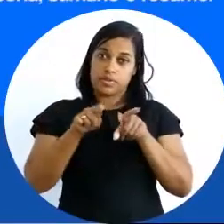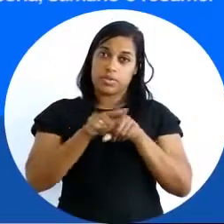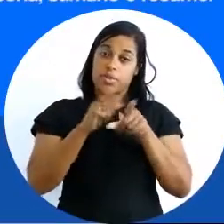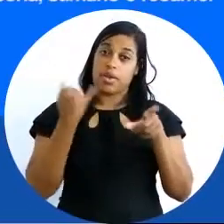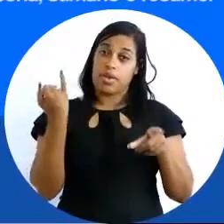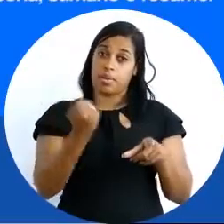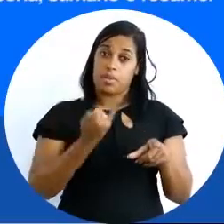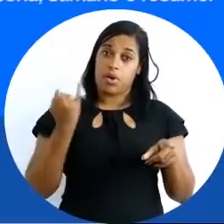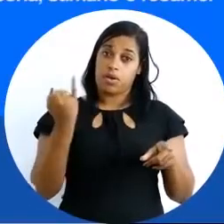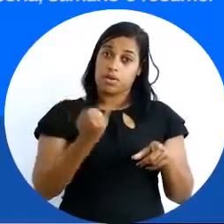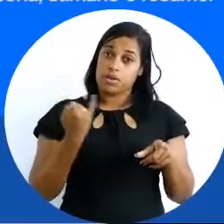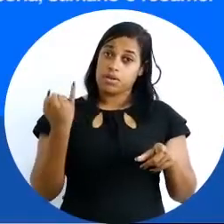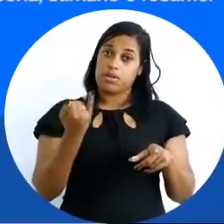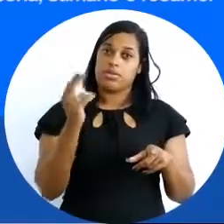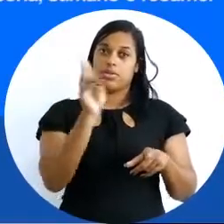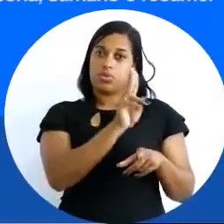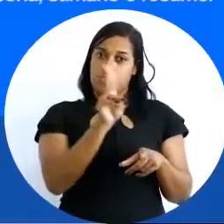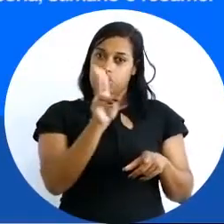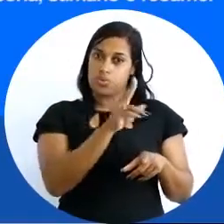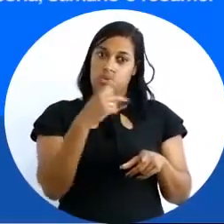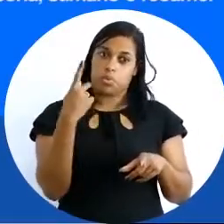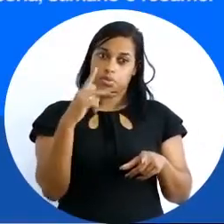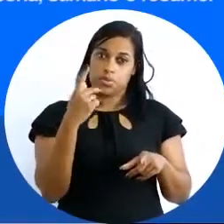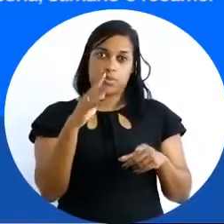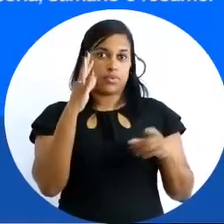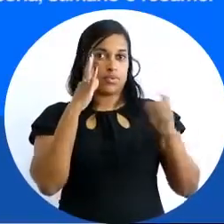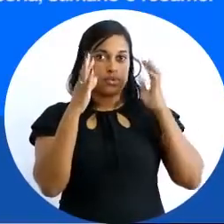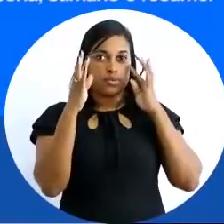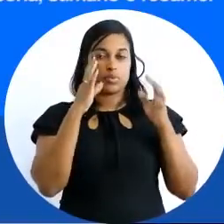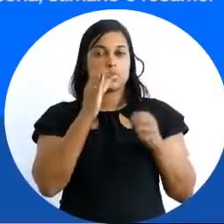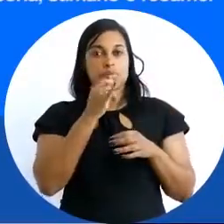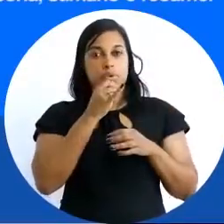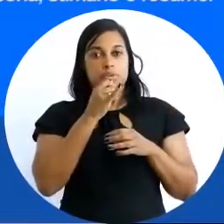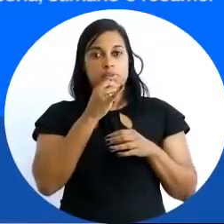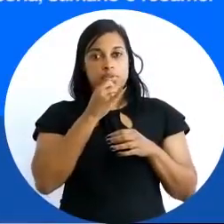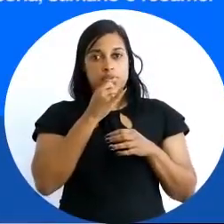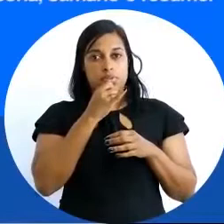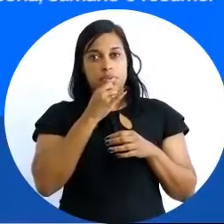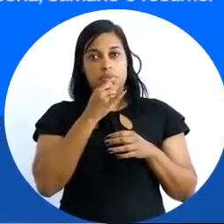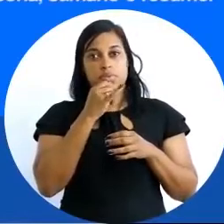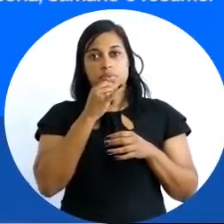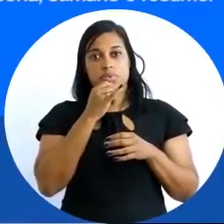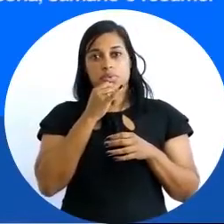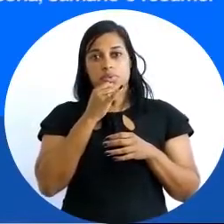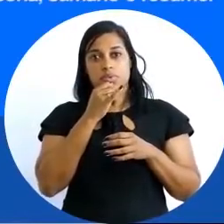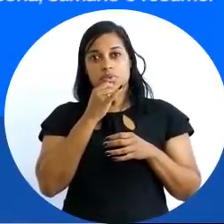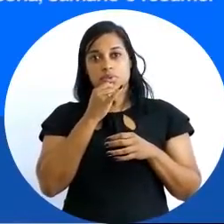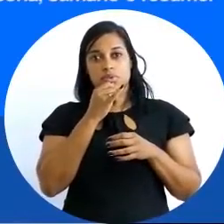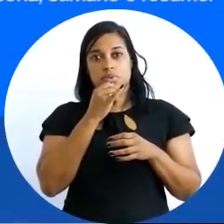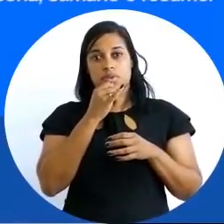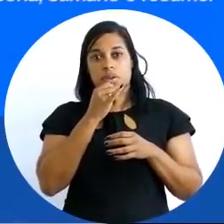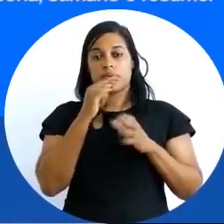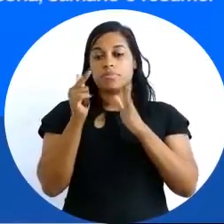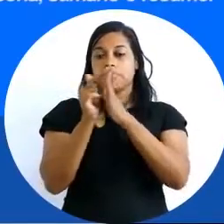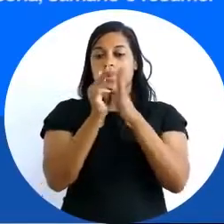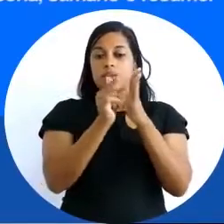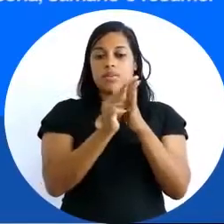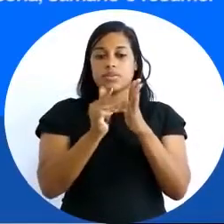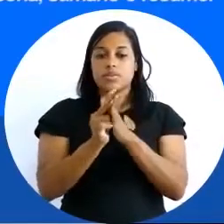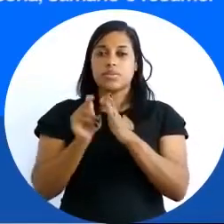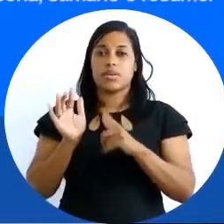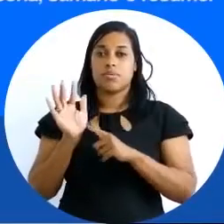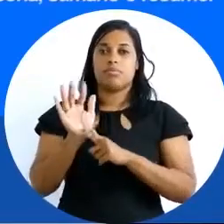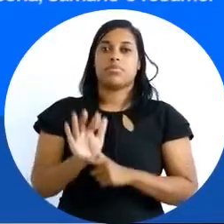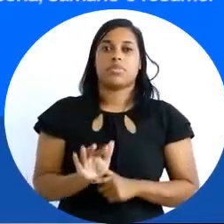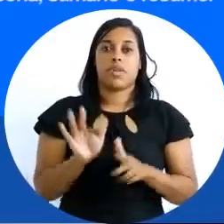vá grifando o nome desses filósofos, por exemplo, e anotando quais são as páginas onde eles aparecem. E aí,